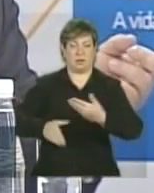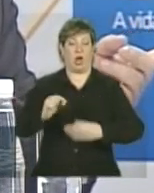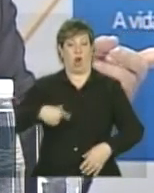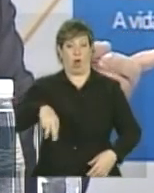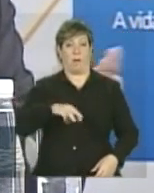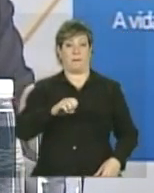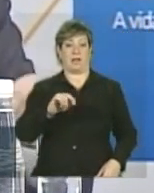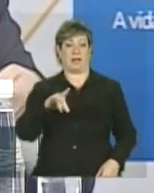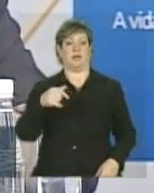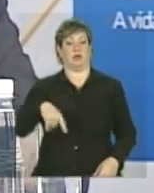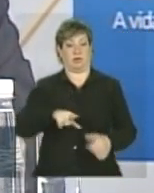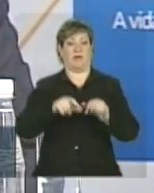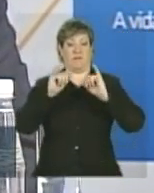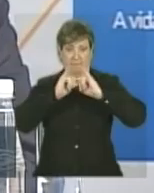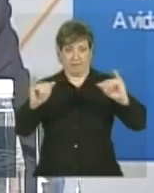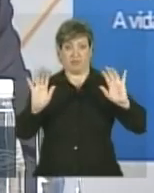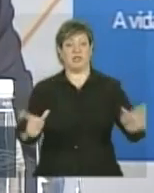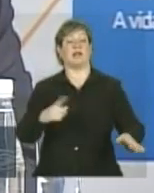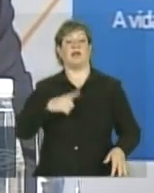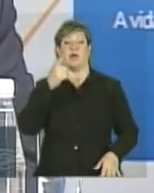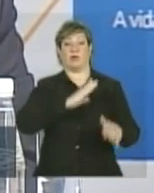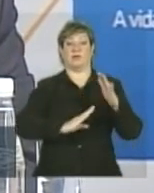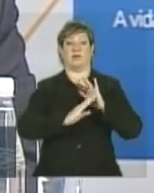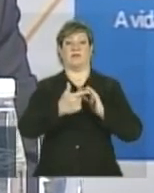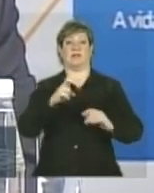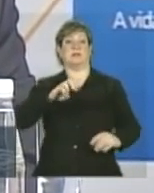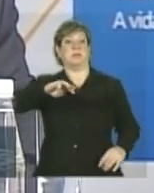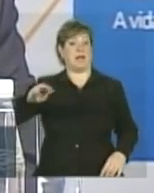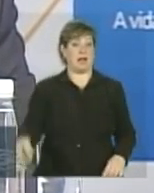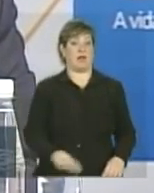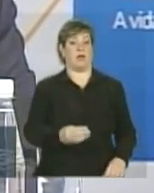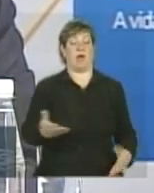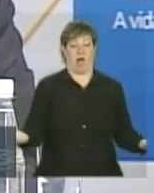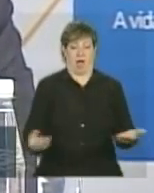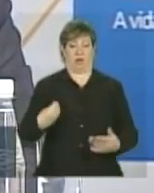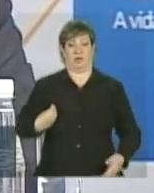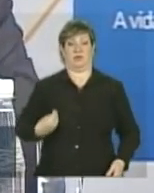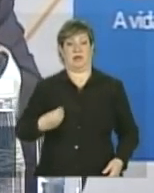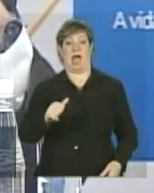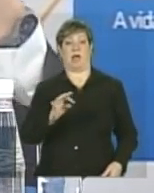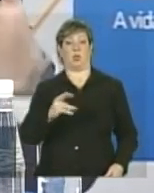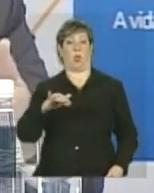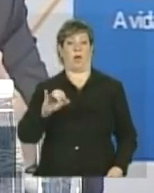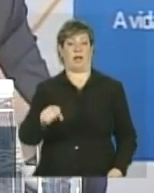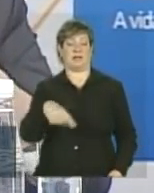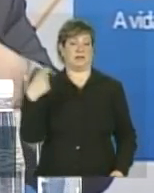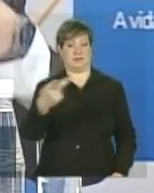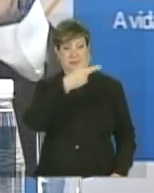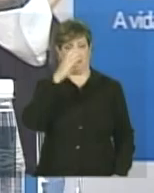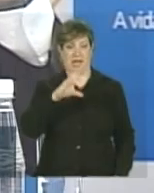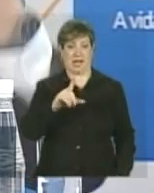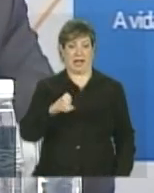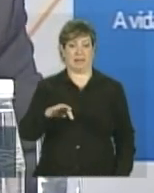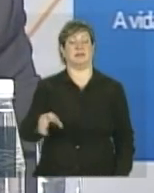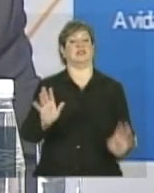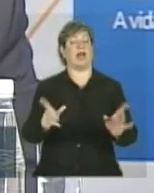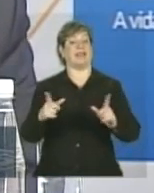estamos anunciando já atingem 25 milhões dos atuais clientes e já tem